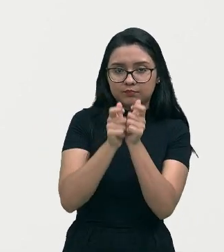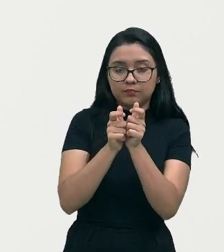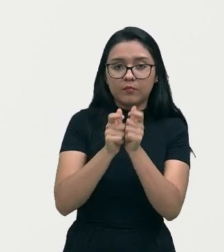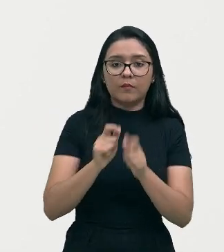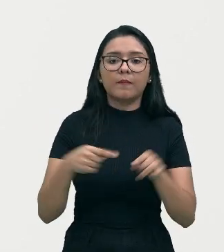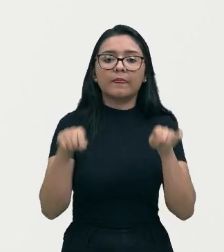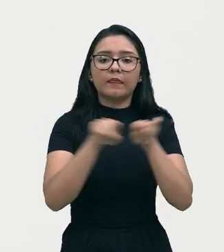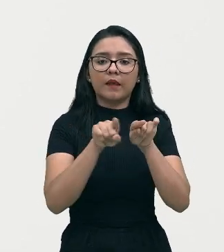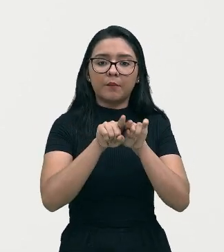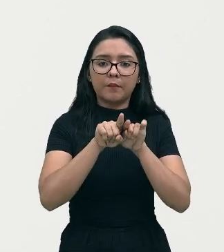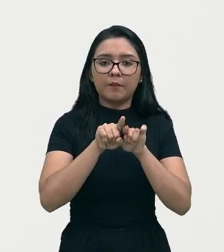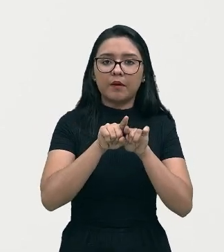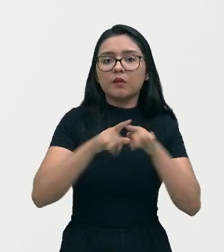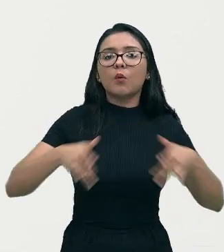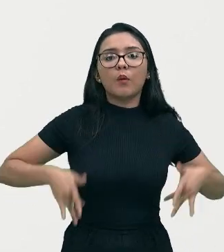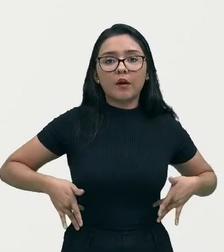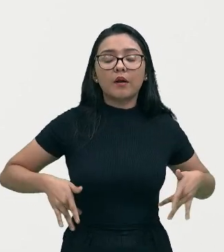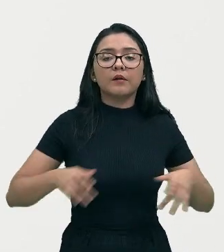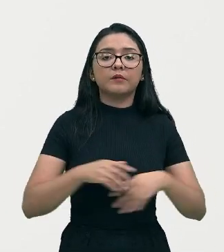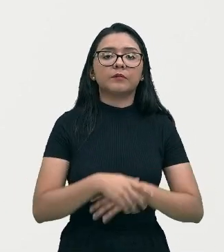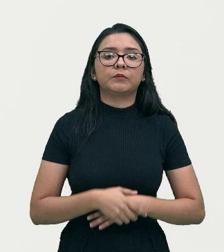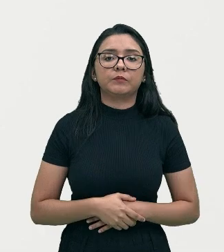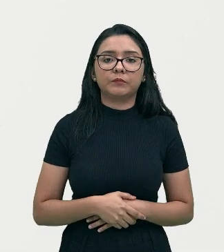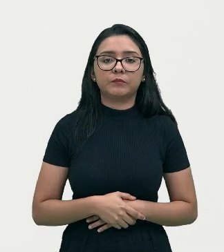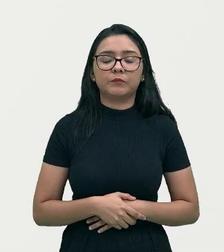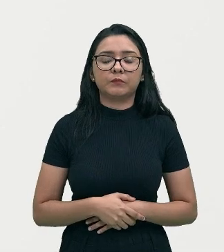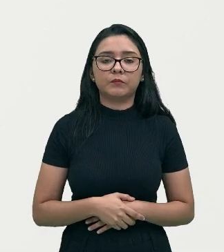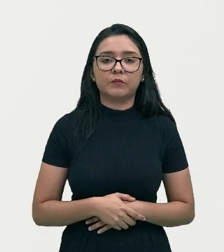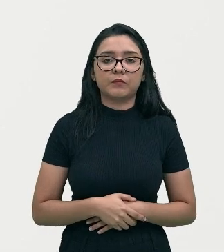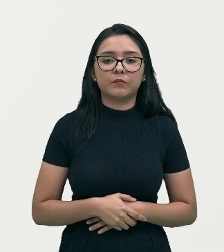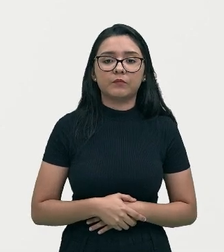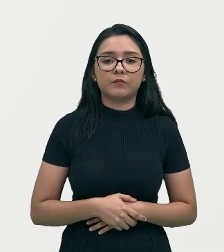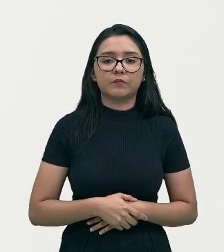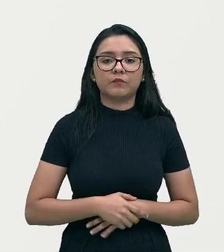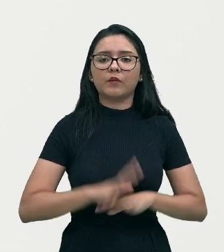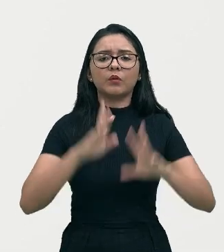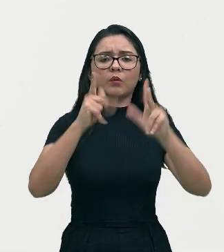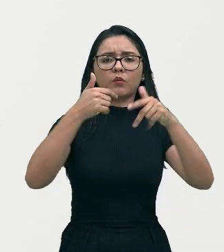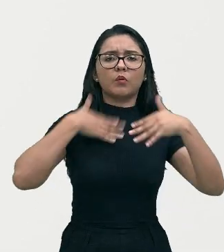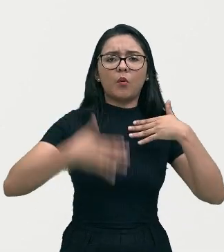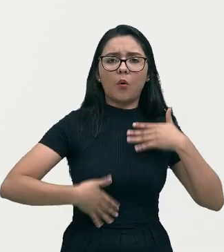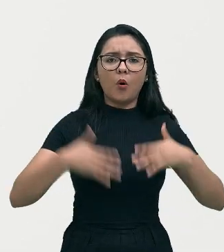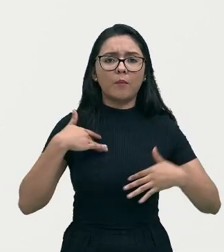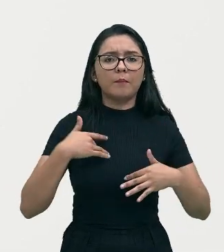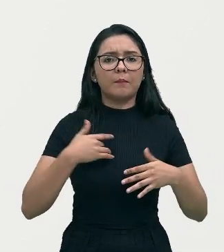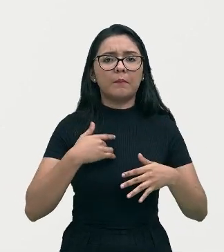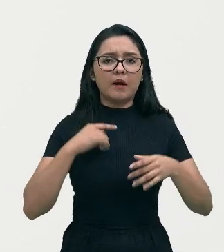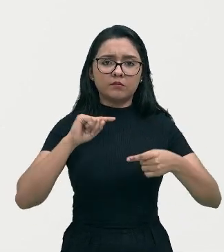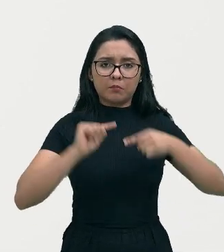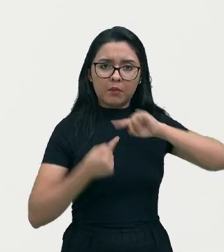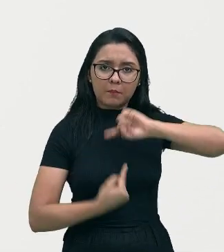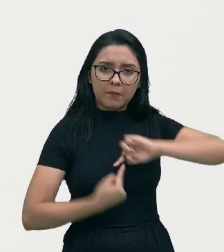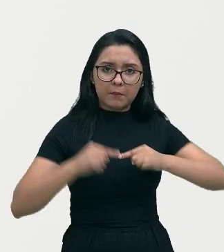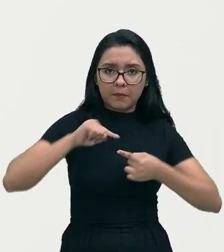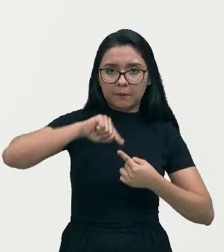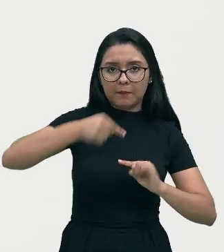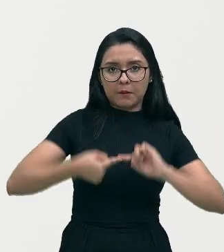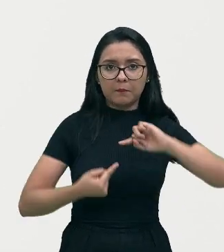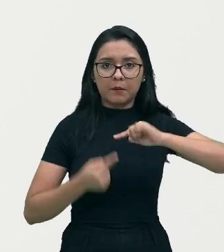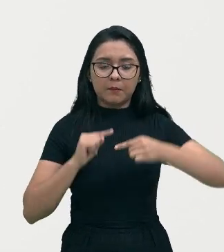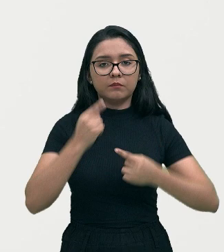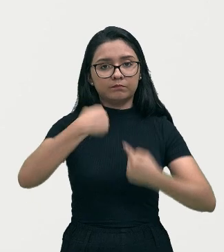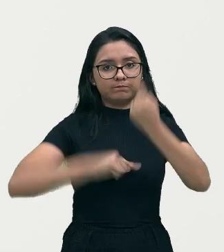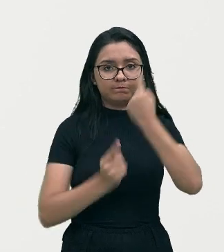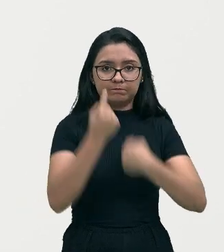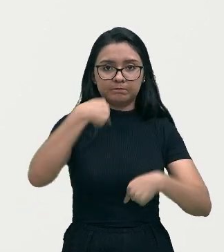os rins, e aí a gente observa como todo o corpo está interligado através do sistema circulatório. E